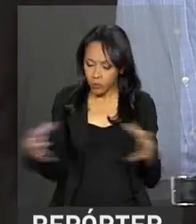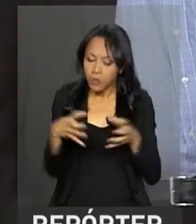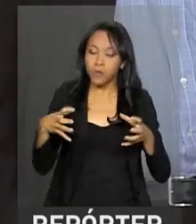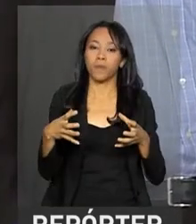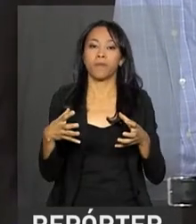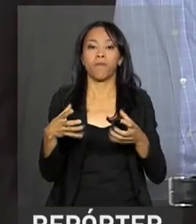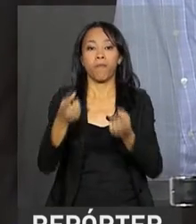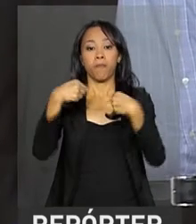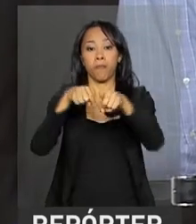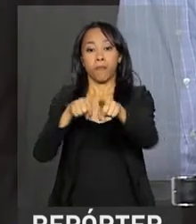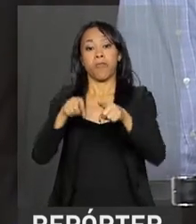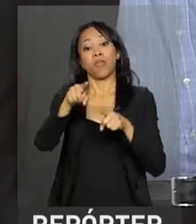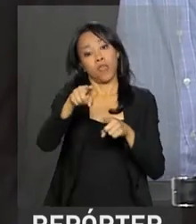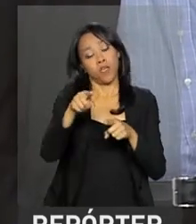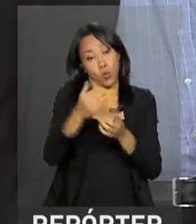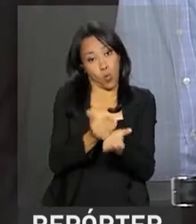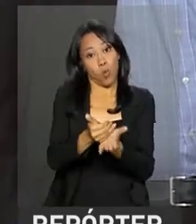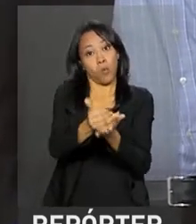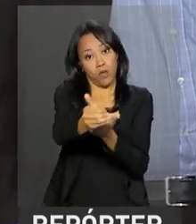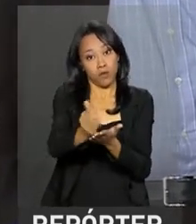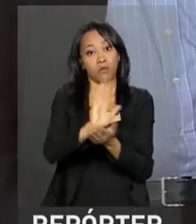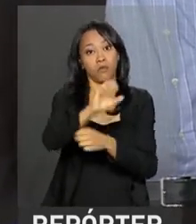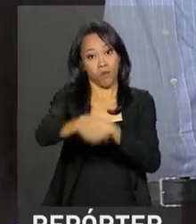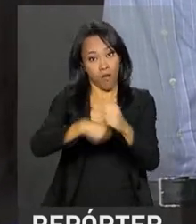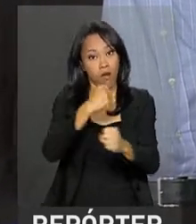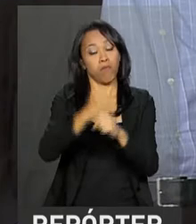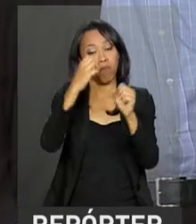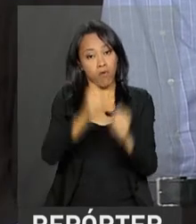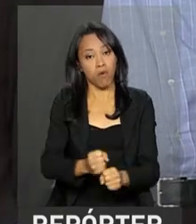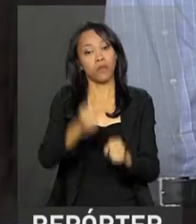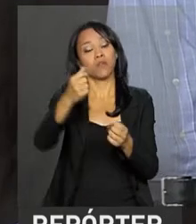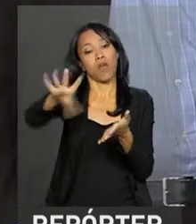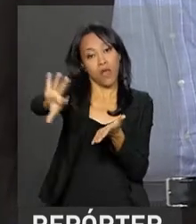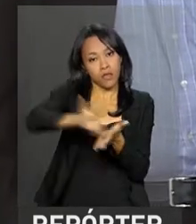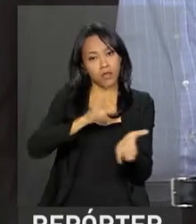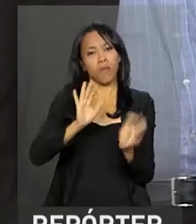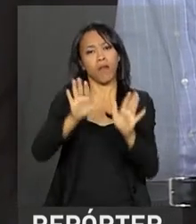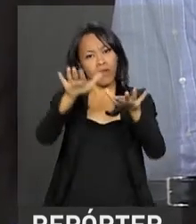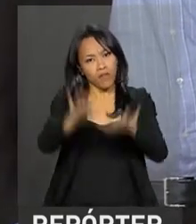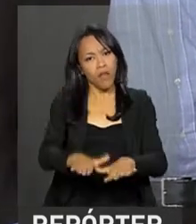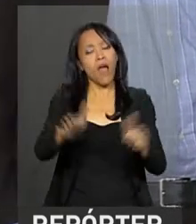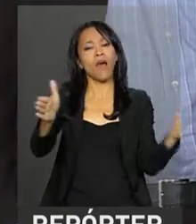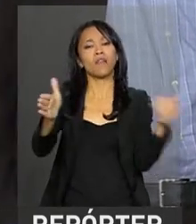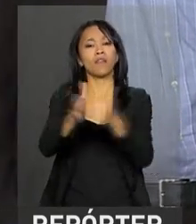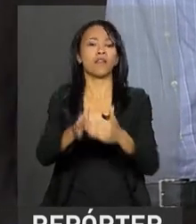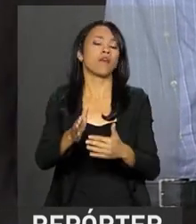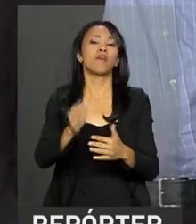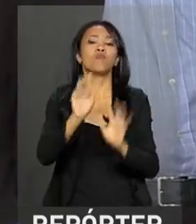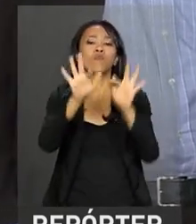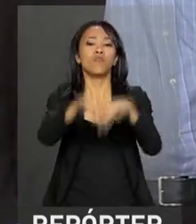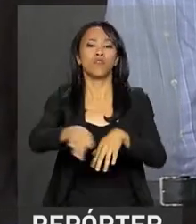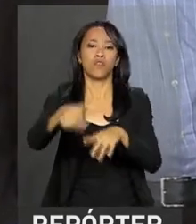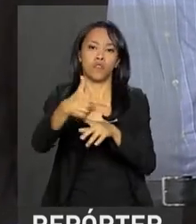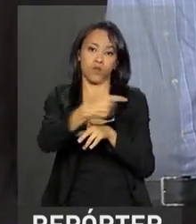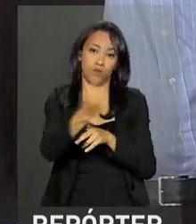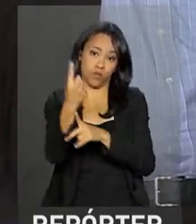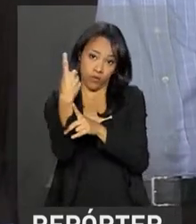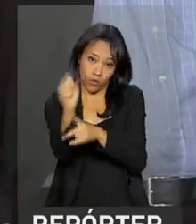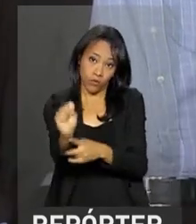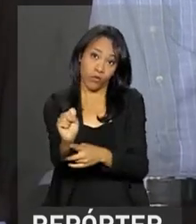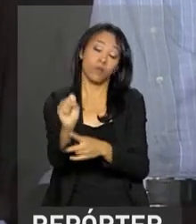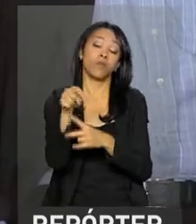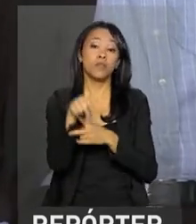do ano nós resolvemos esse decreto para fazê-lo seguraram até o final de 2018 e evidentemente tudo isto